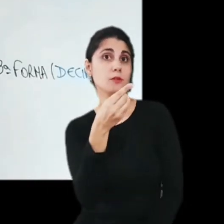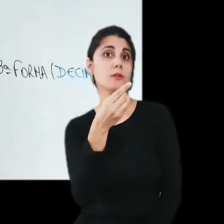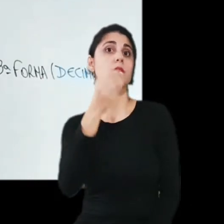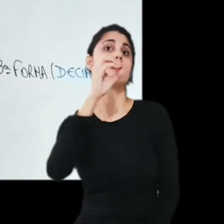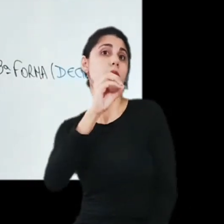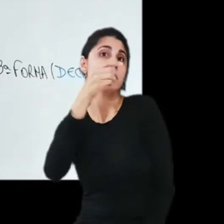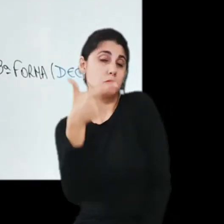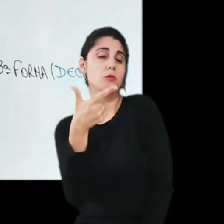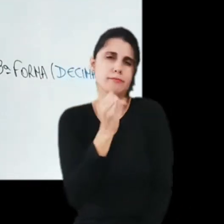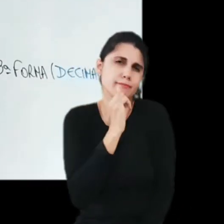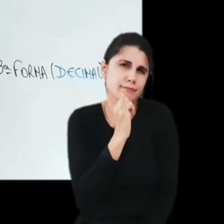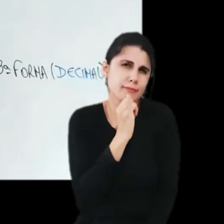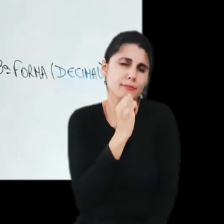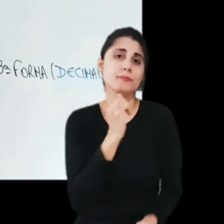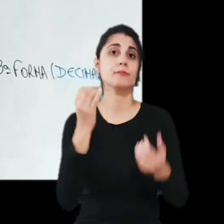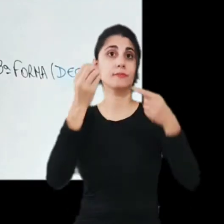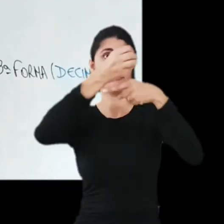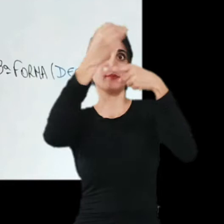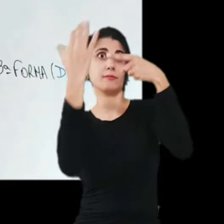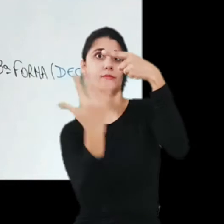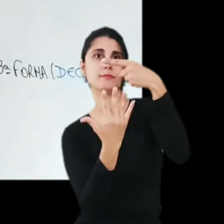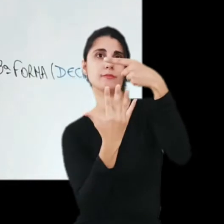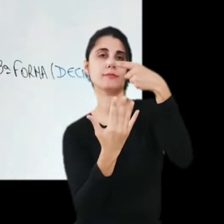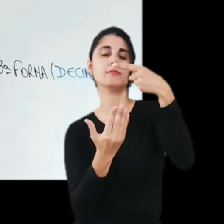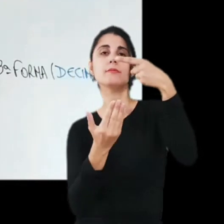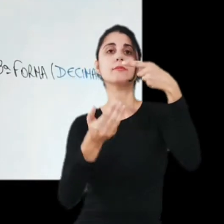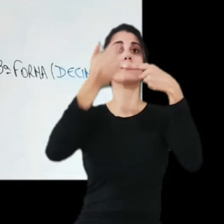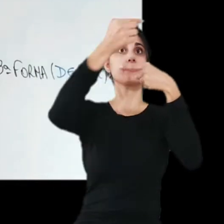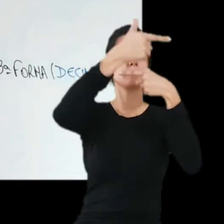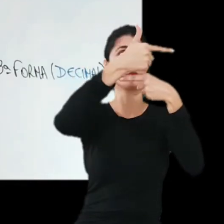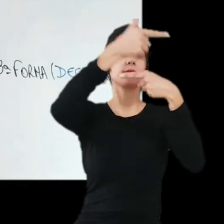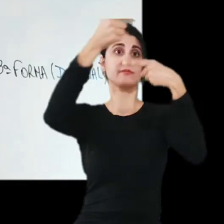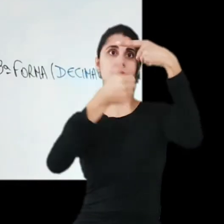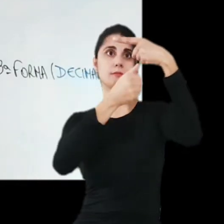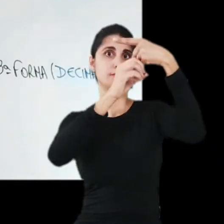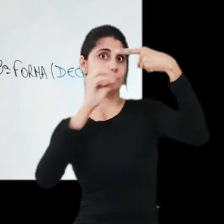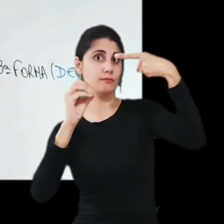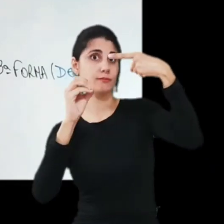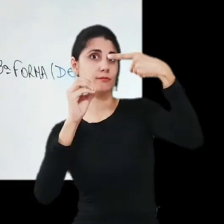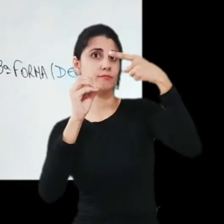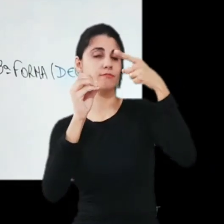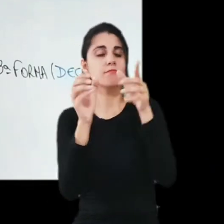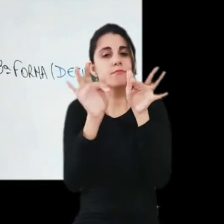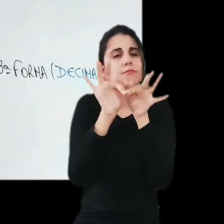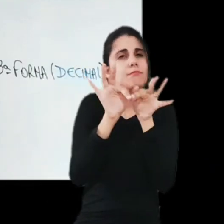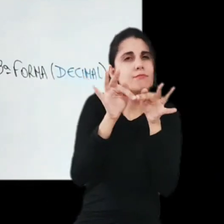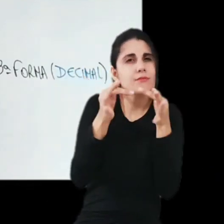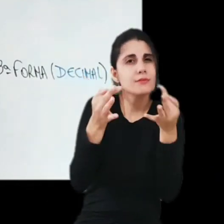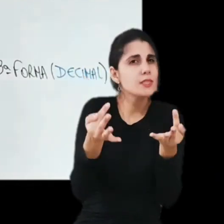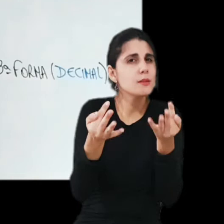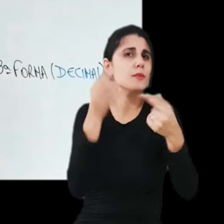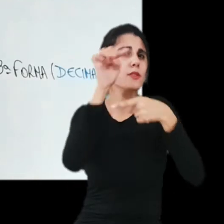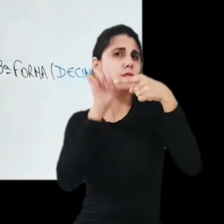0,02, por exemplo. A fração é 2 sobre 100, simplificando, fica 1